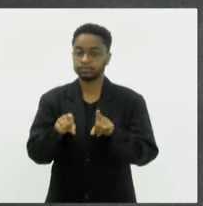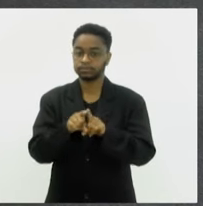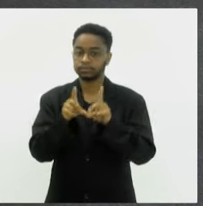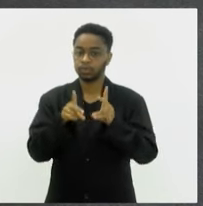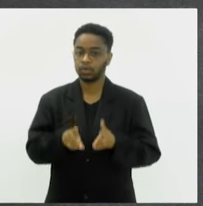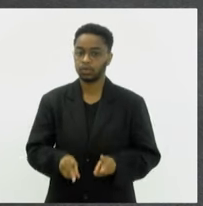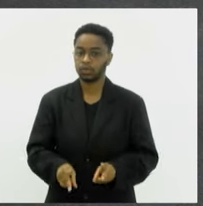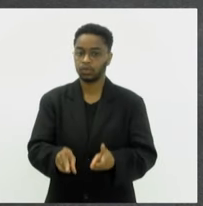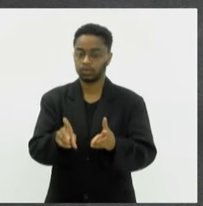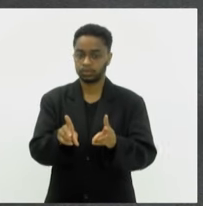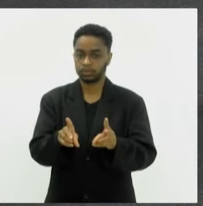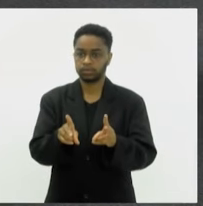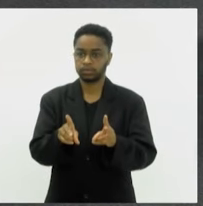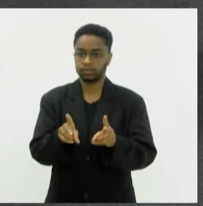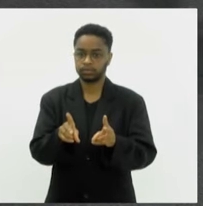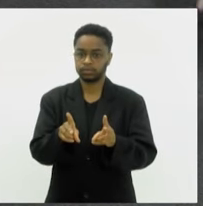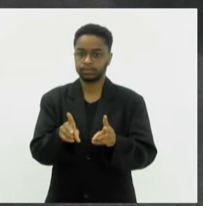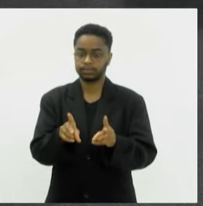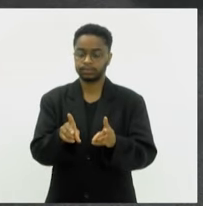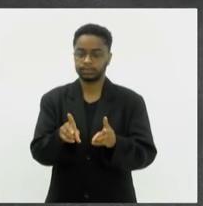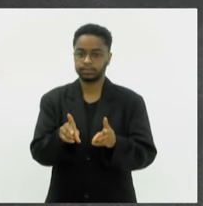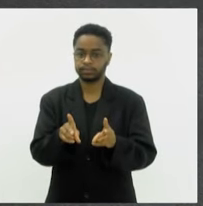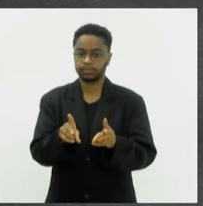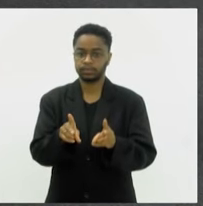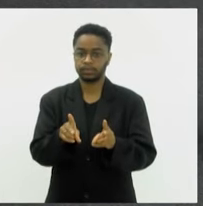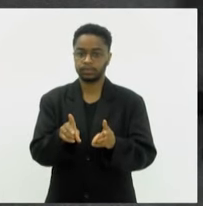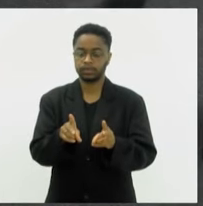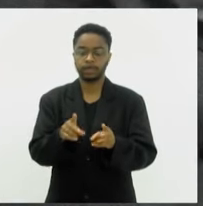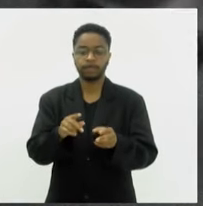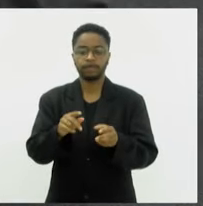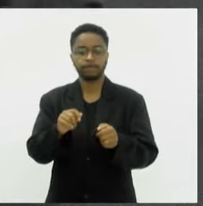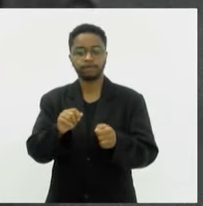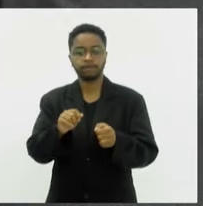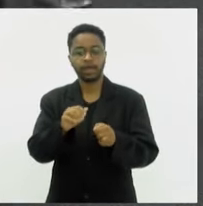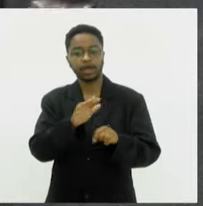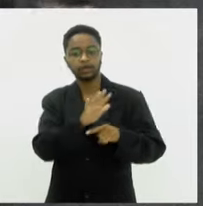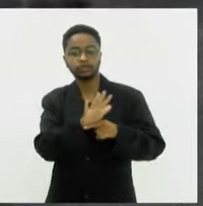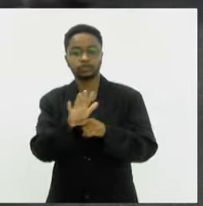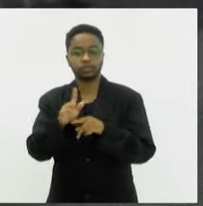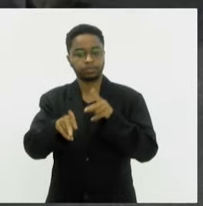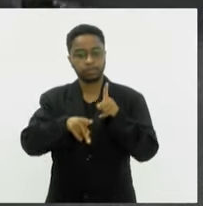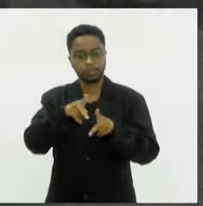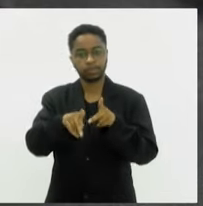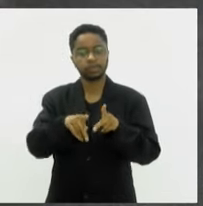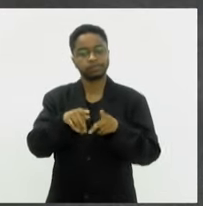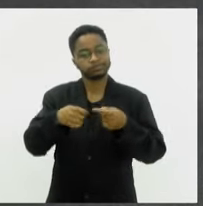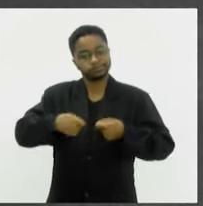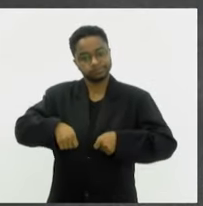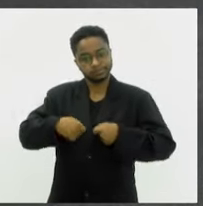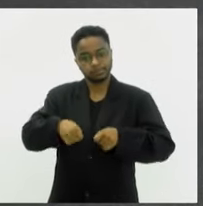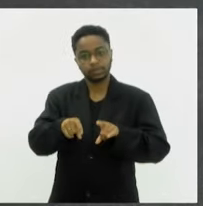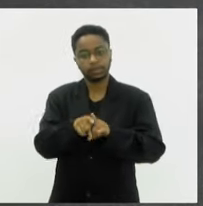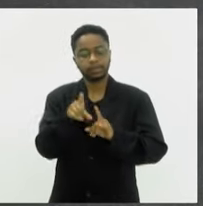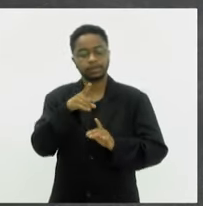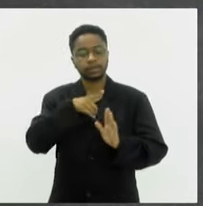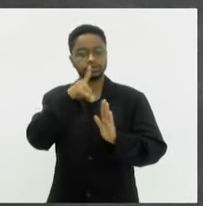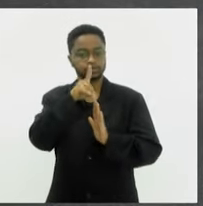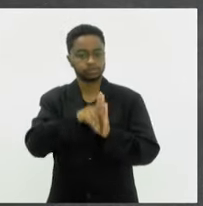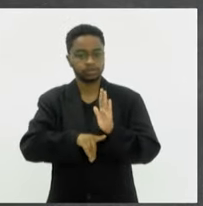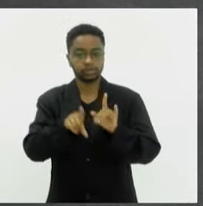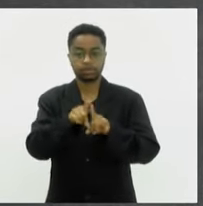aí com aquilo que a população necessita e tem direito. E é muito importante